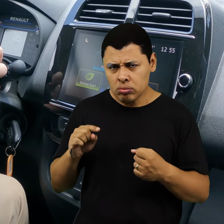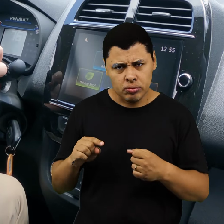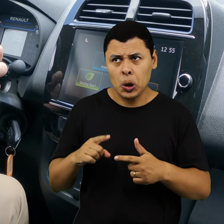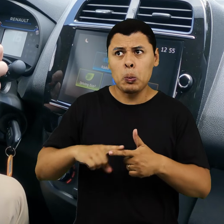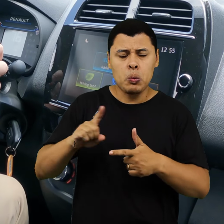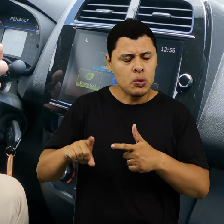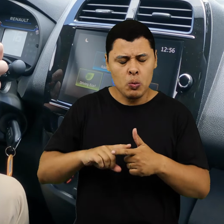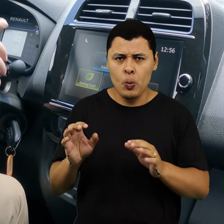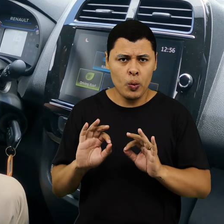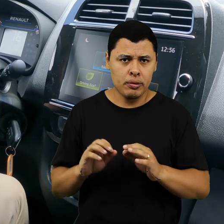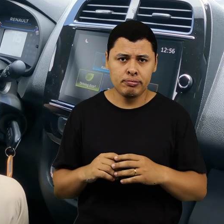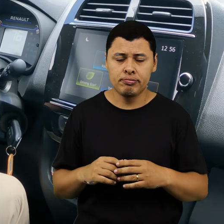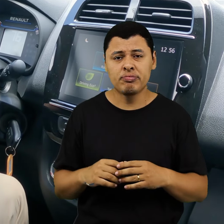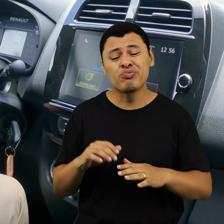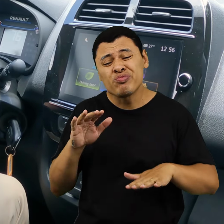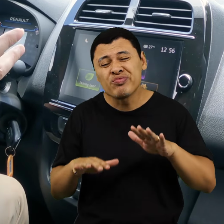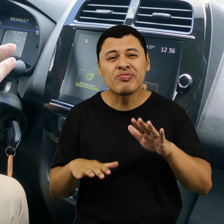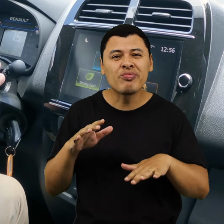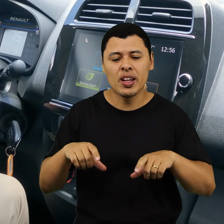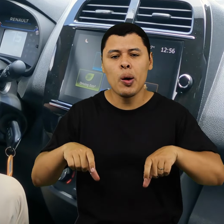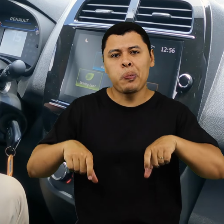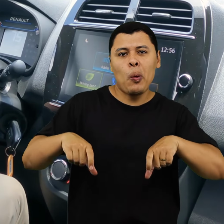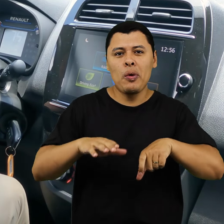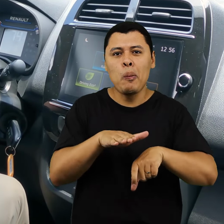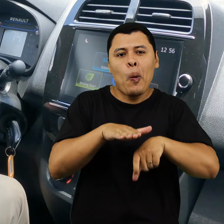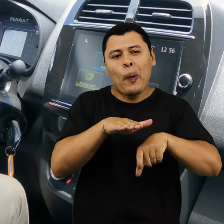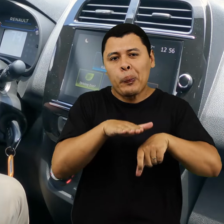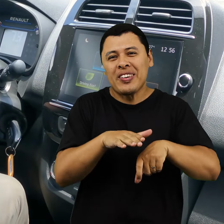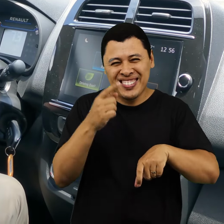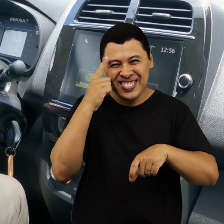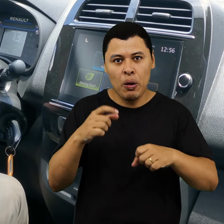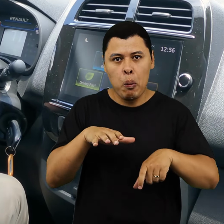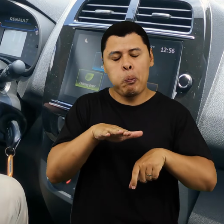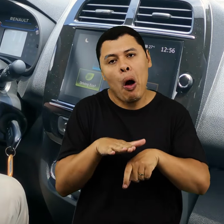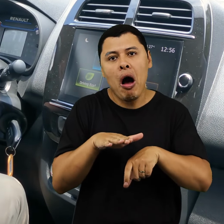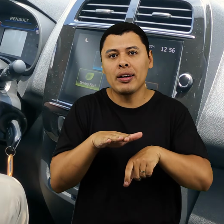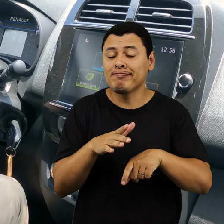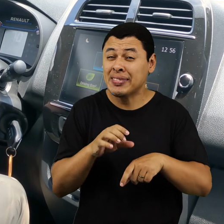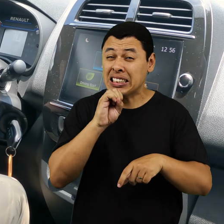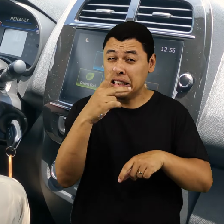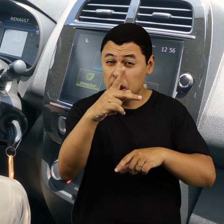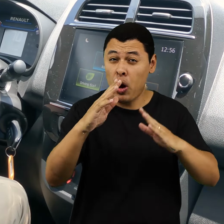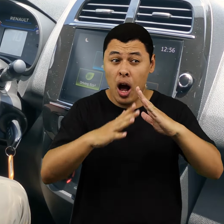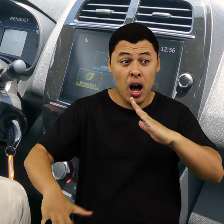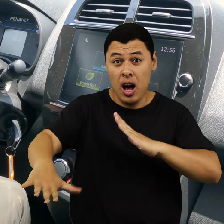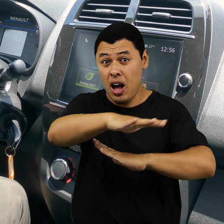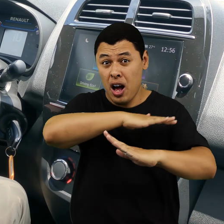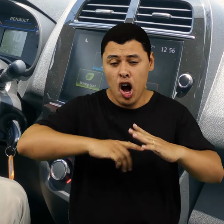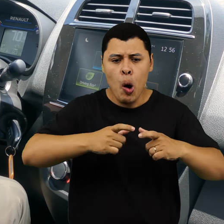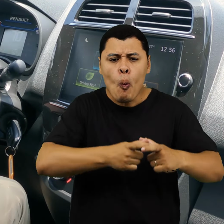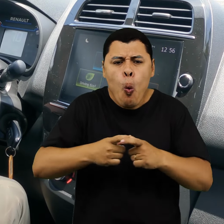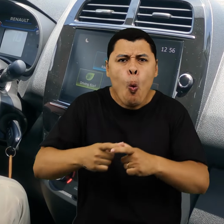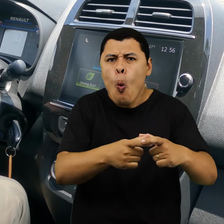nada que desabone tanto. Talvez essa questão da suspensão que eu comentei, né? Se você anda num lugar que é muito ruim, que realmente tem